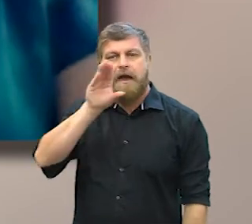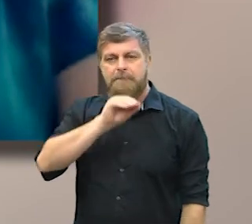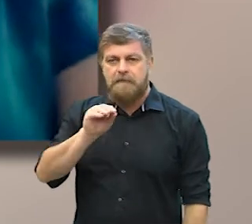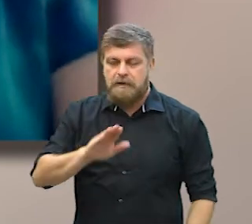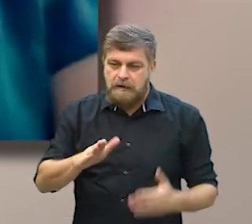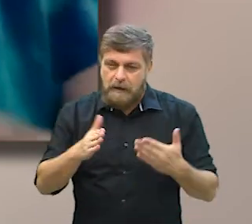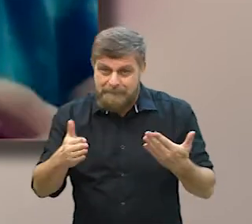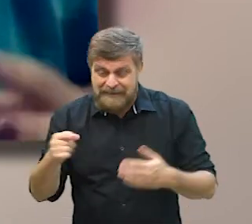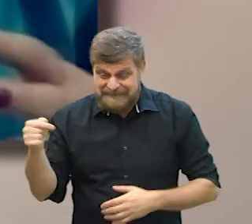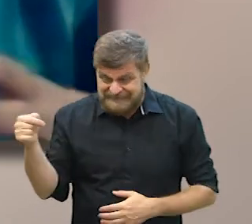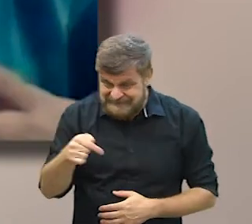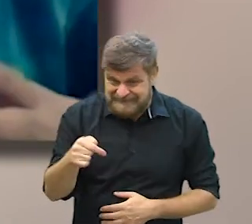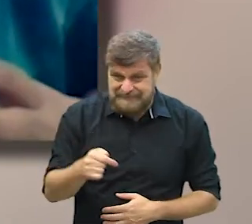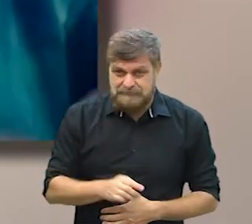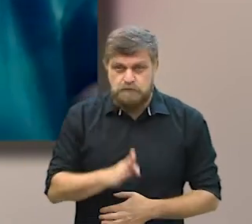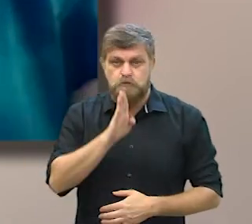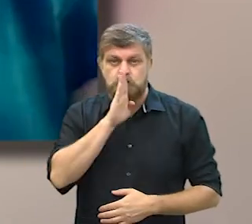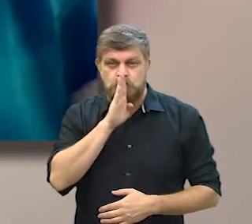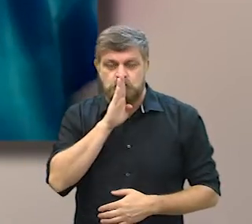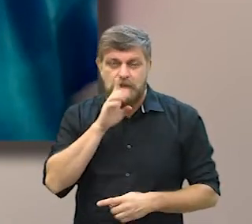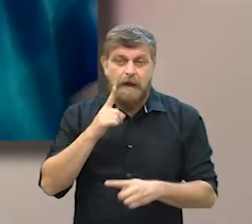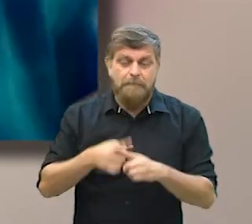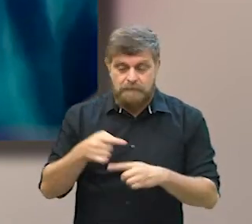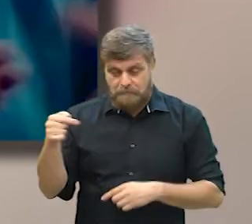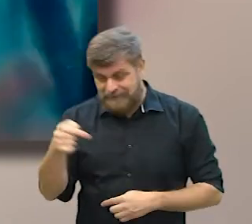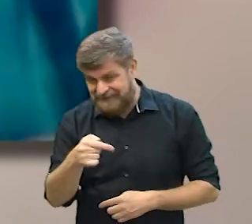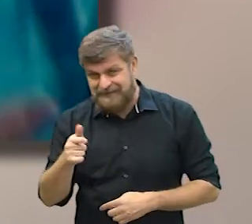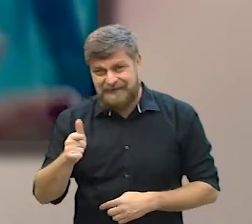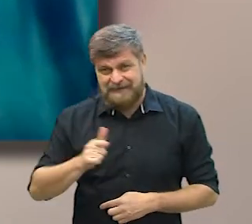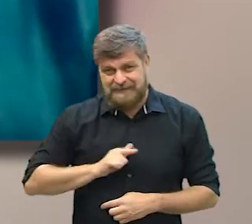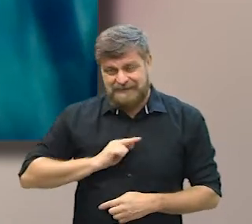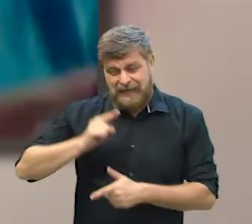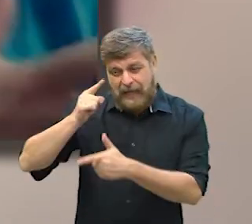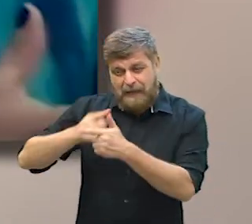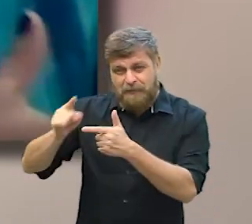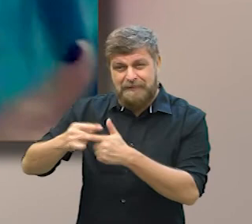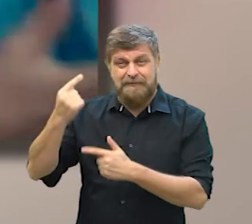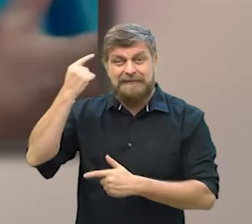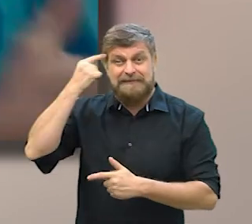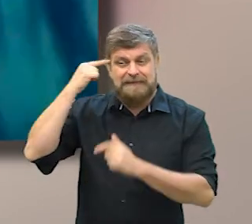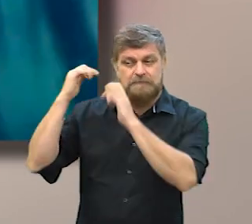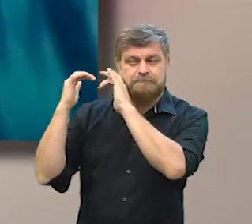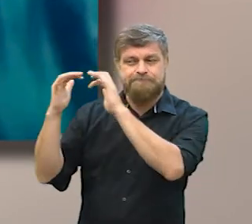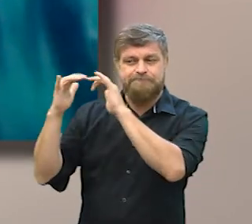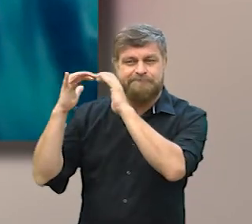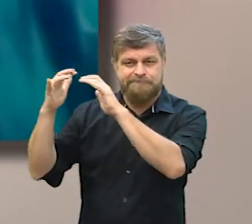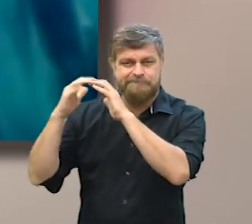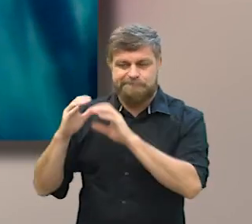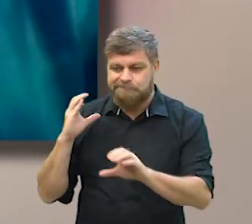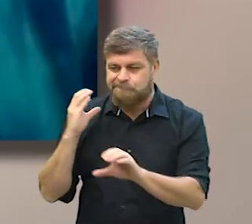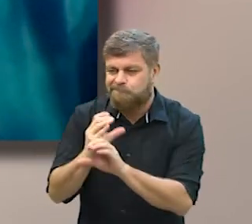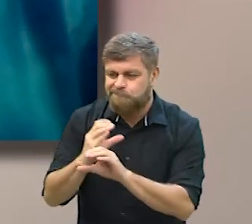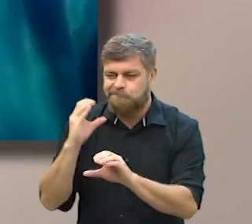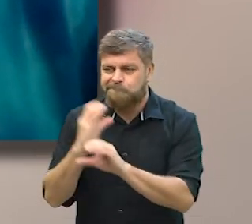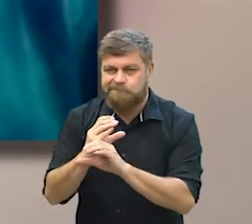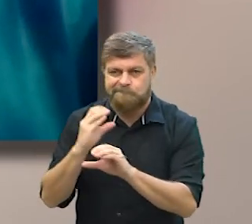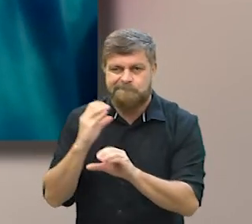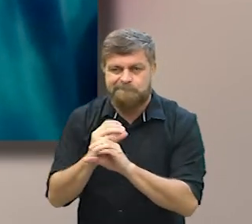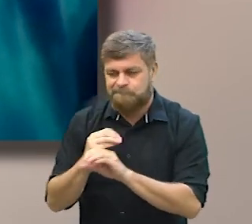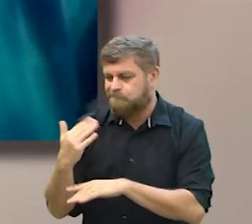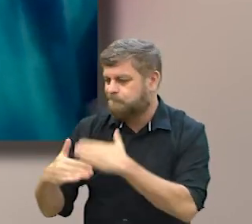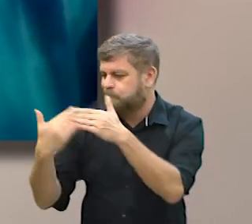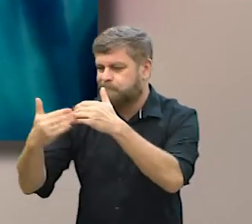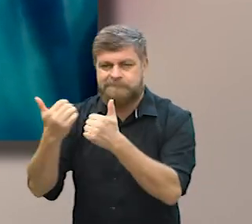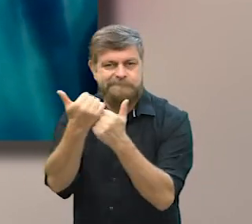poder falar. Então, nem sempre a criança fala também, por quê? Porque tem uma questão cognitiva